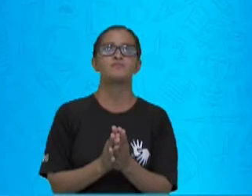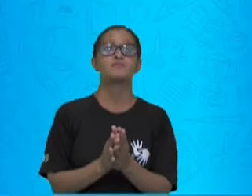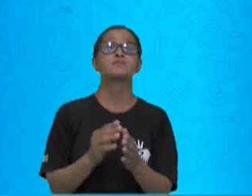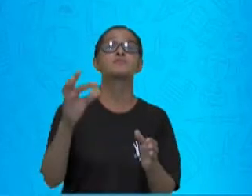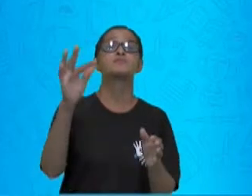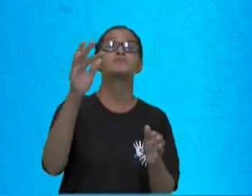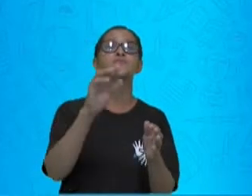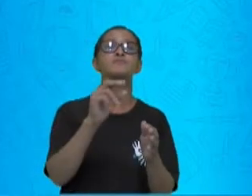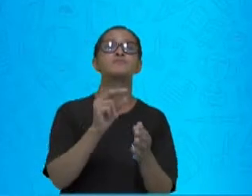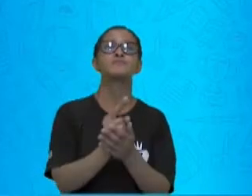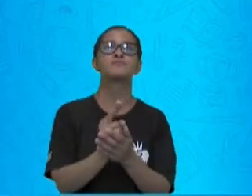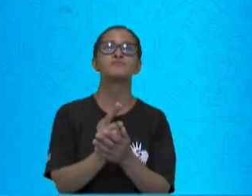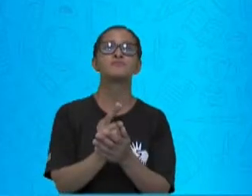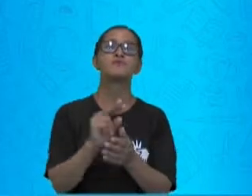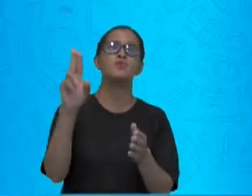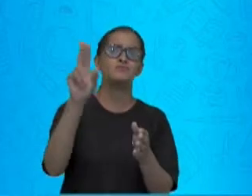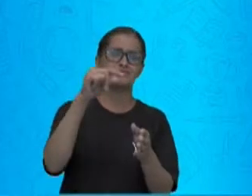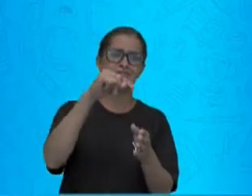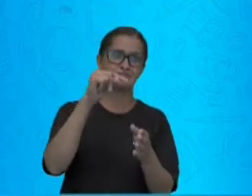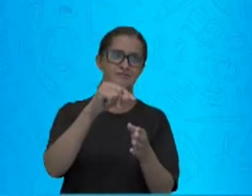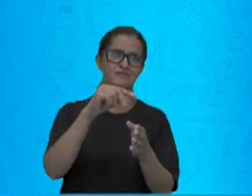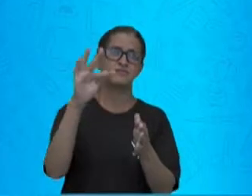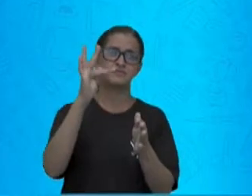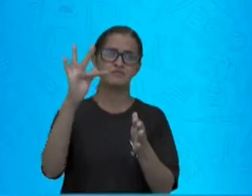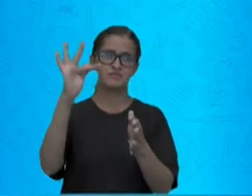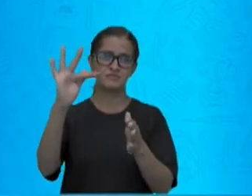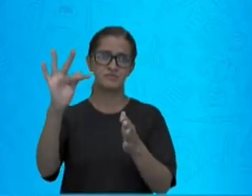de unidades federativas